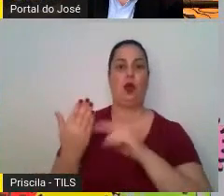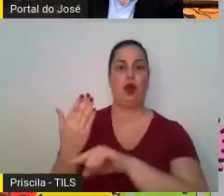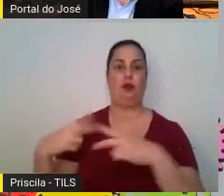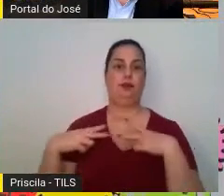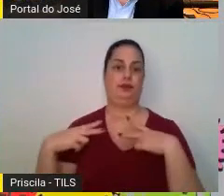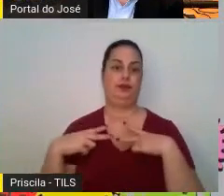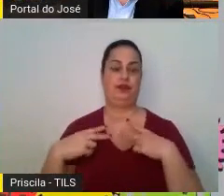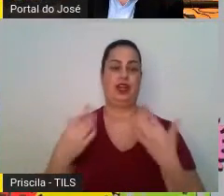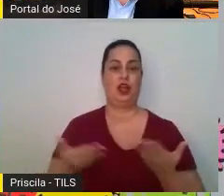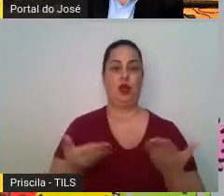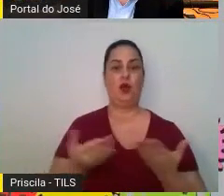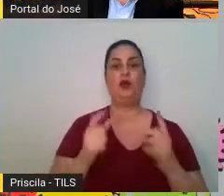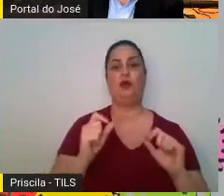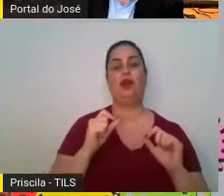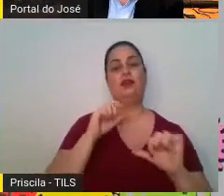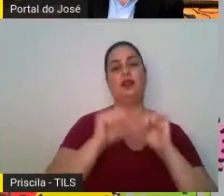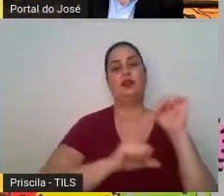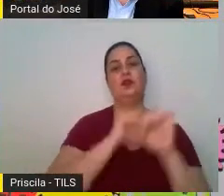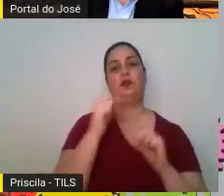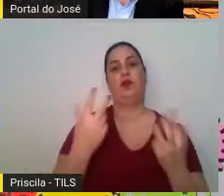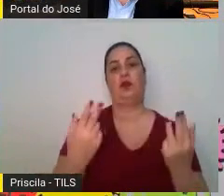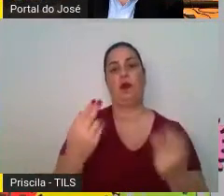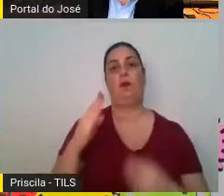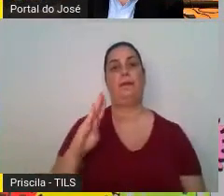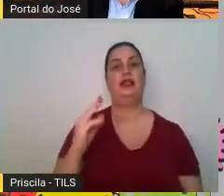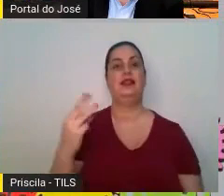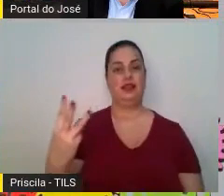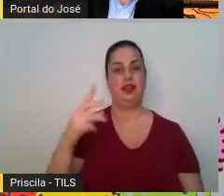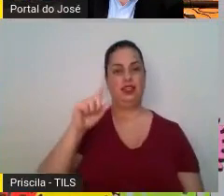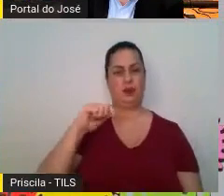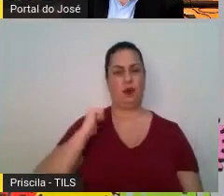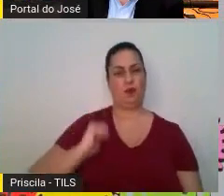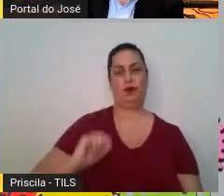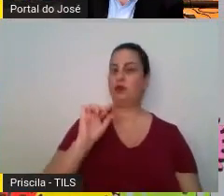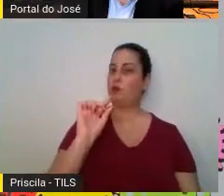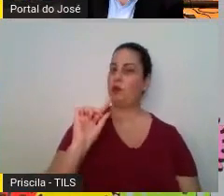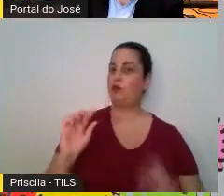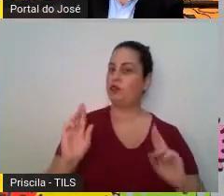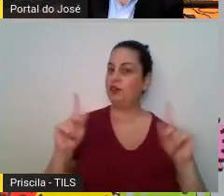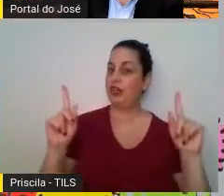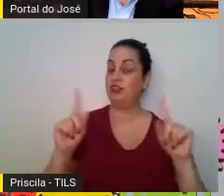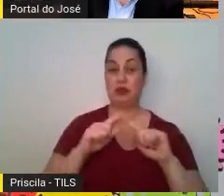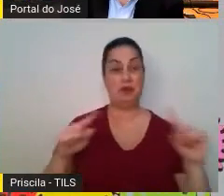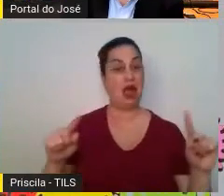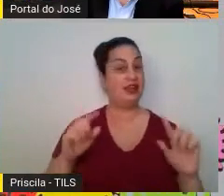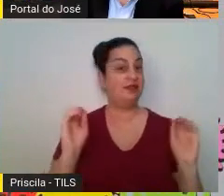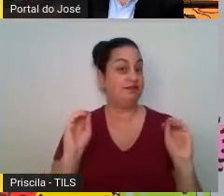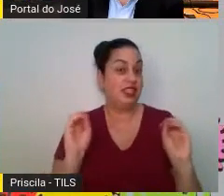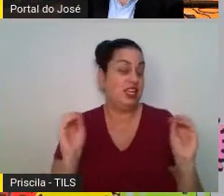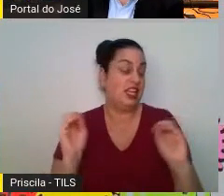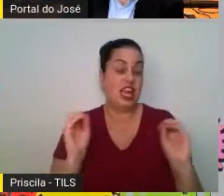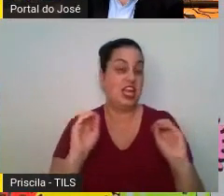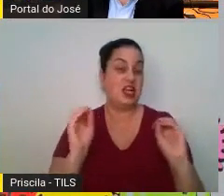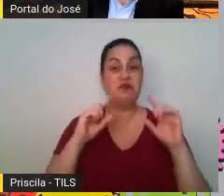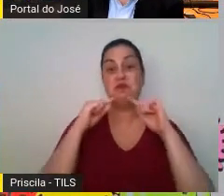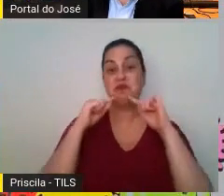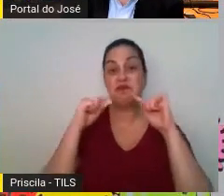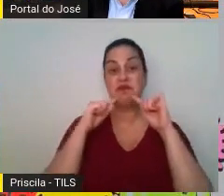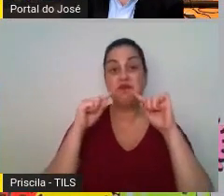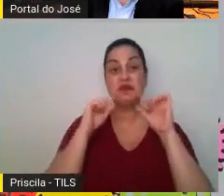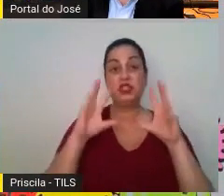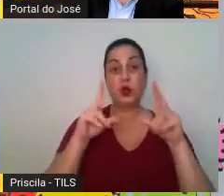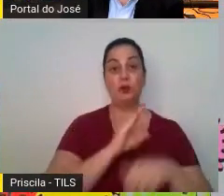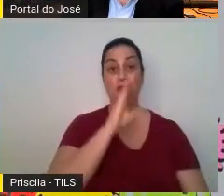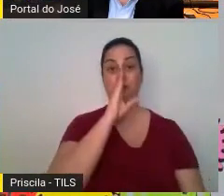bolsa meio diferente, né, que tem aqui no Brasil, mas isso também ninguém questiona. Quem sabe o nome